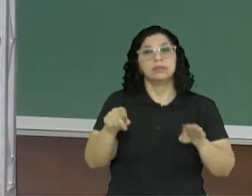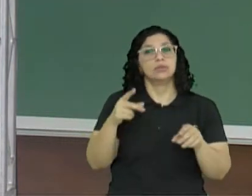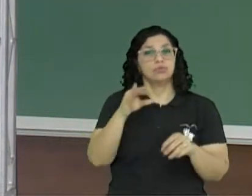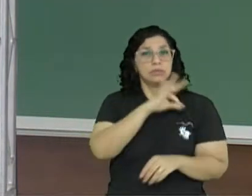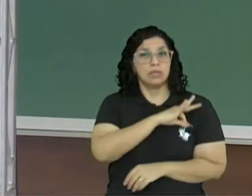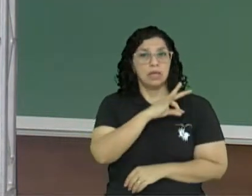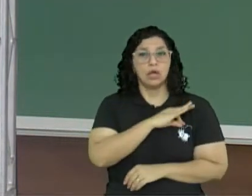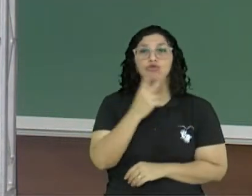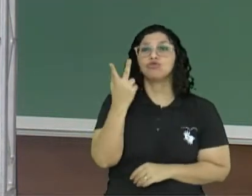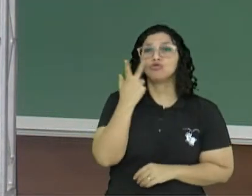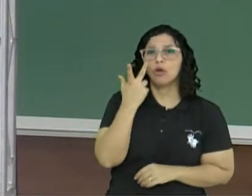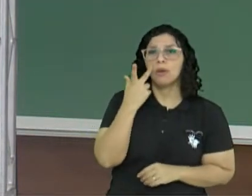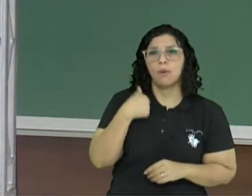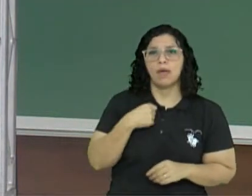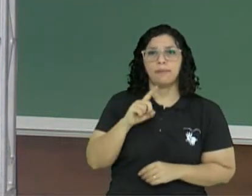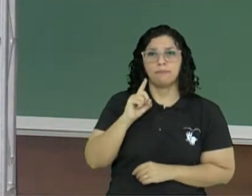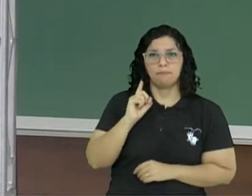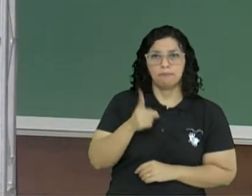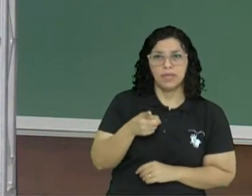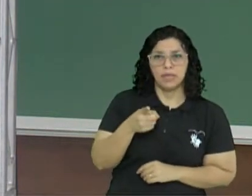de uma pessoa é R$